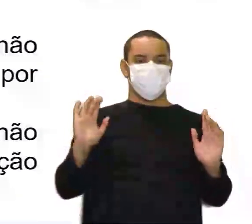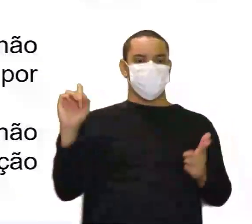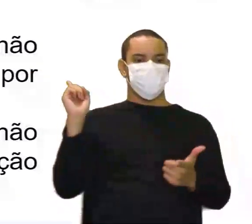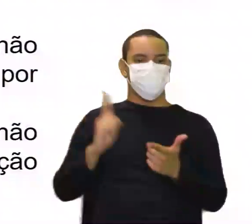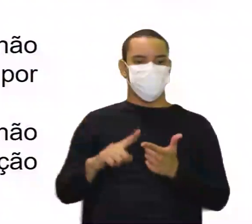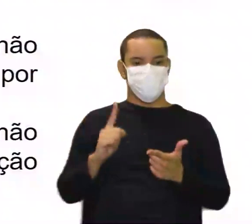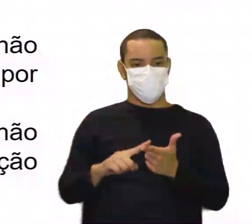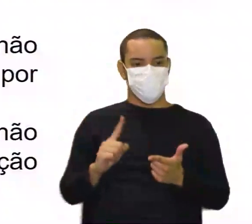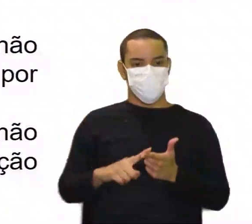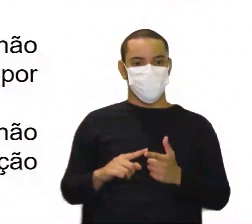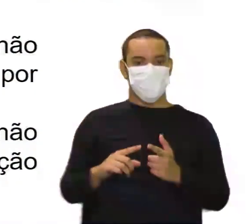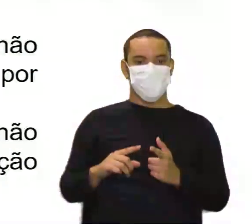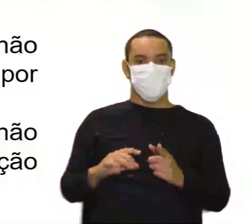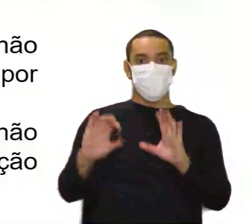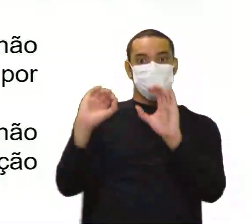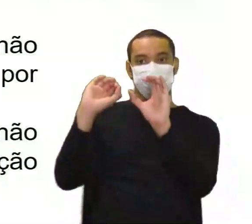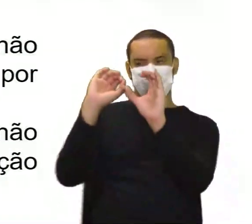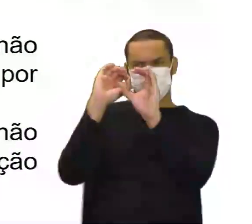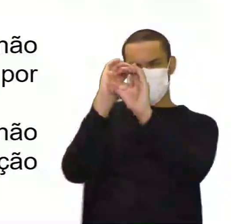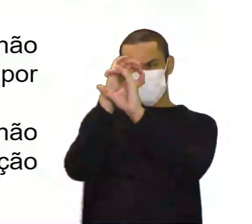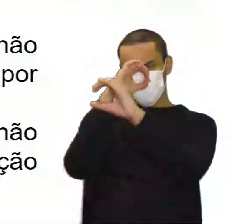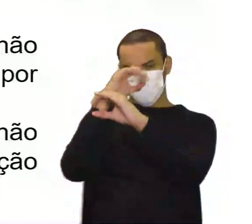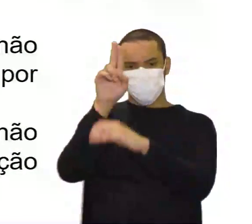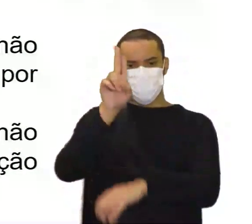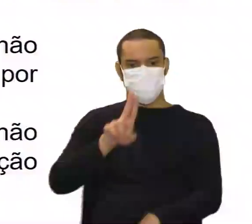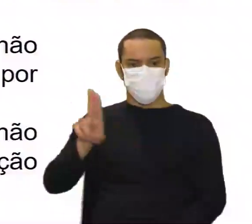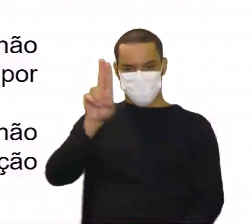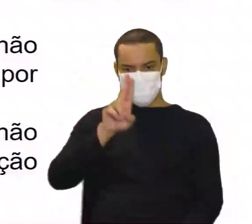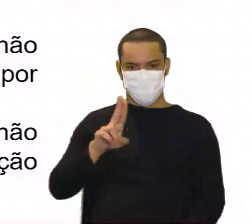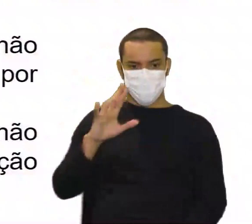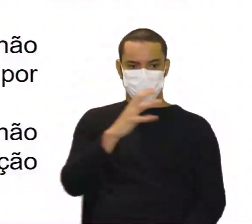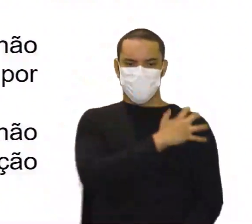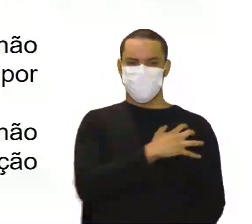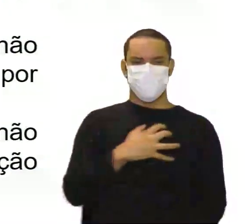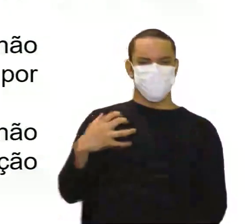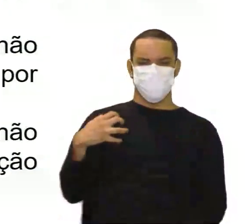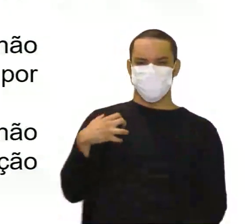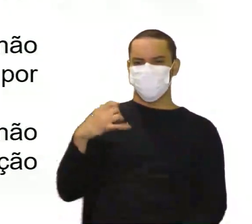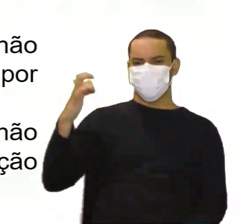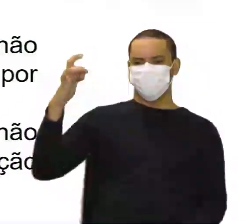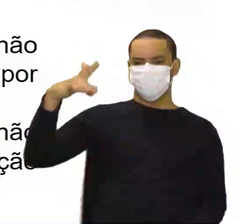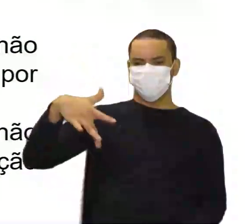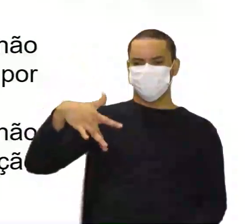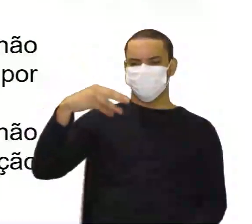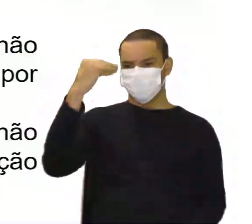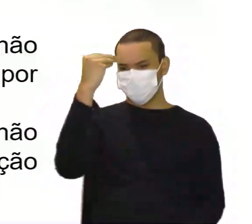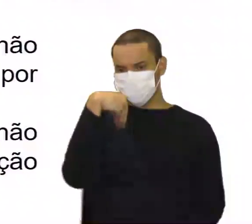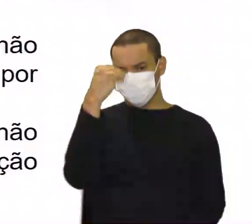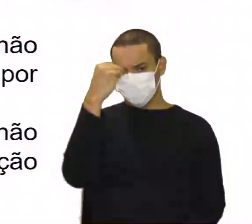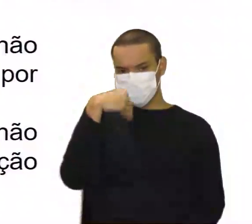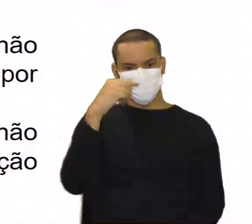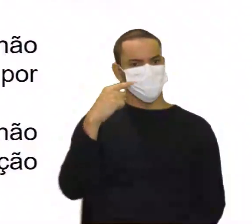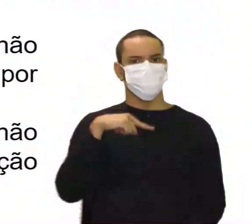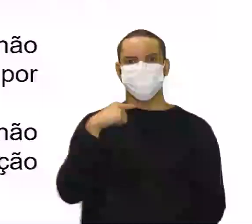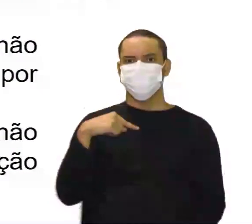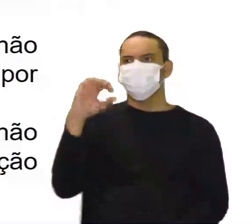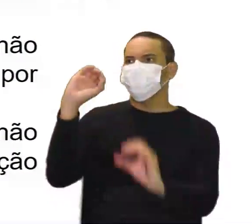que o telescópio usado por Aristóteles não era preciso e suficiente para a observação